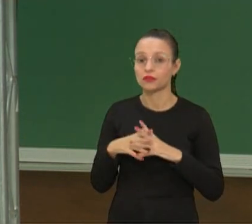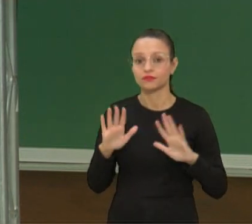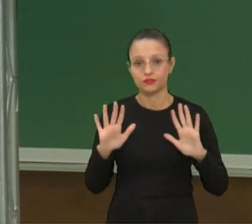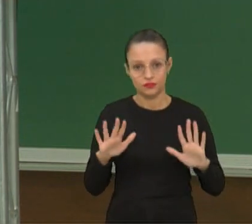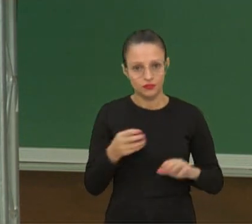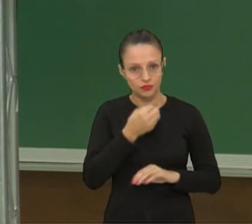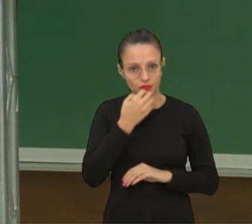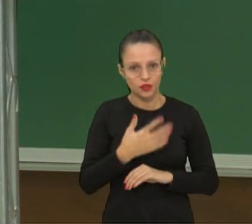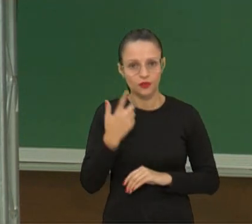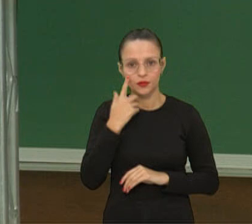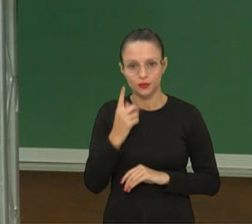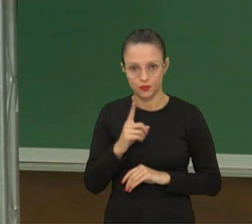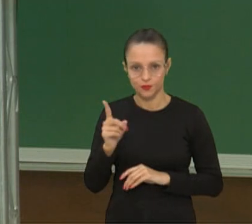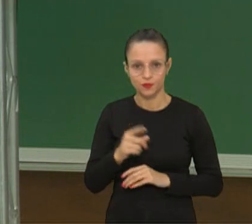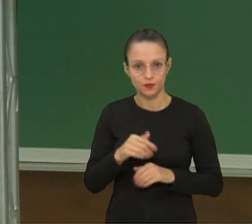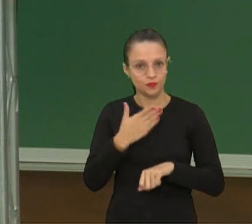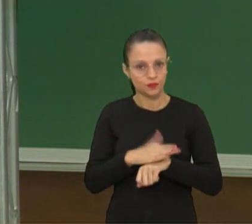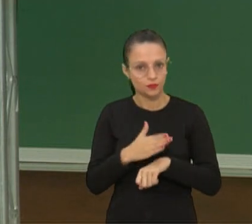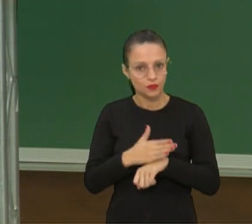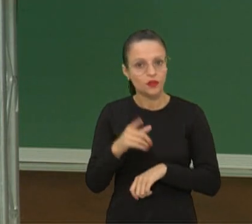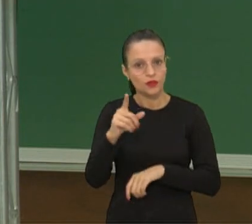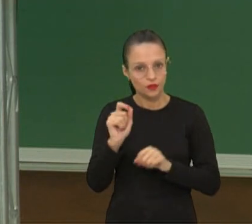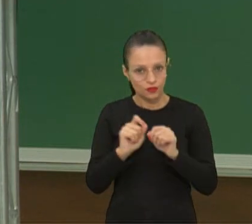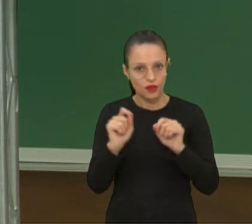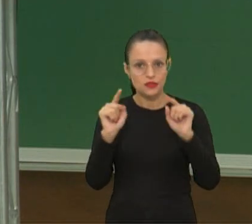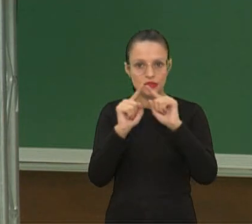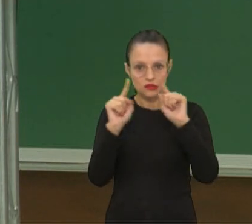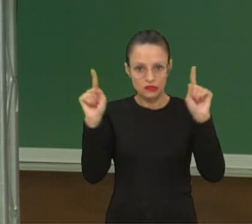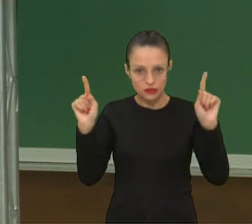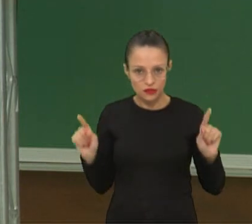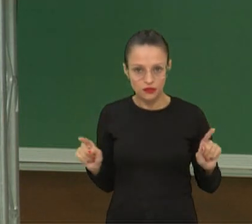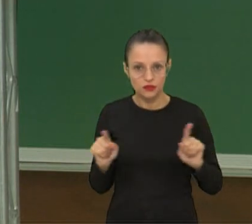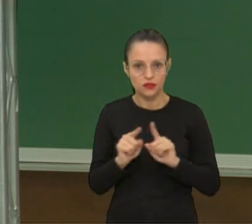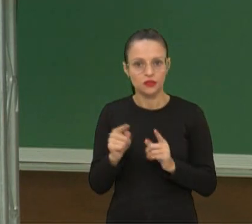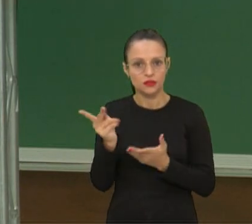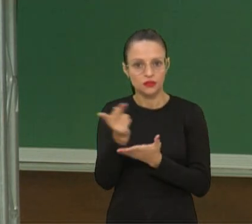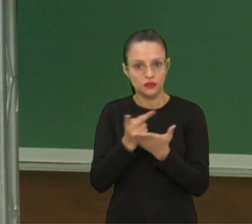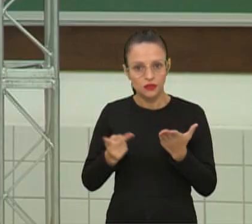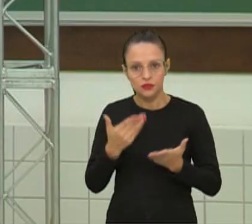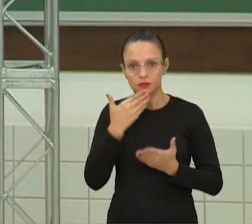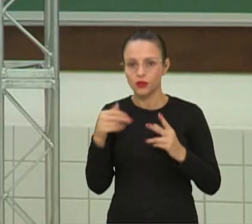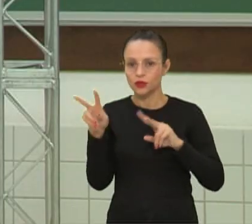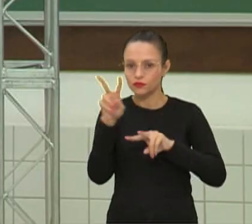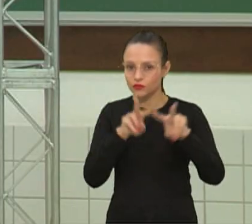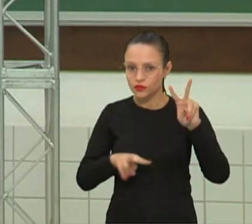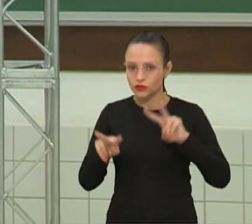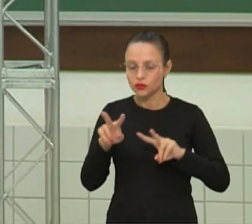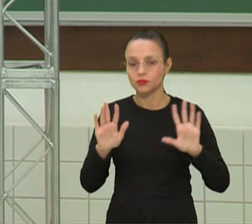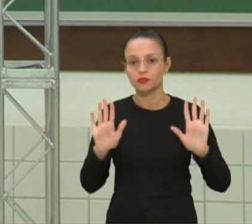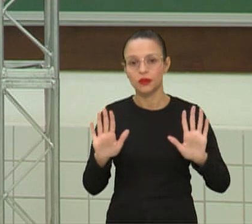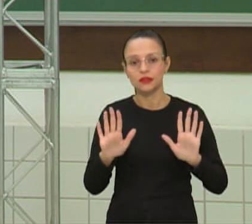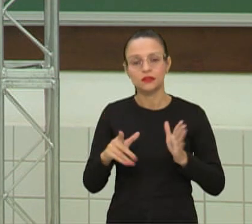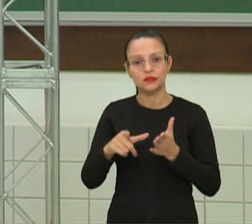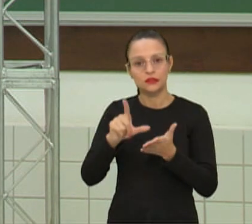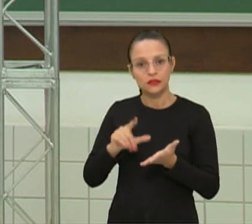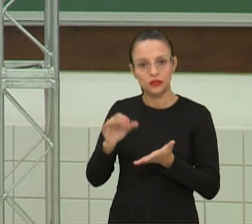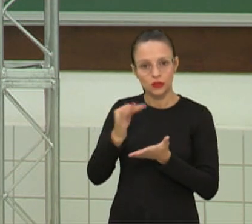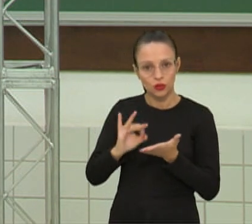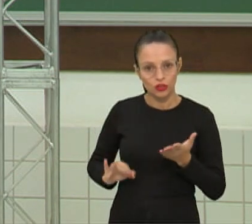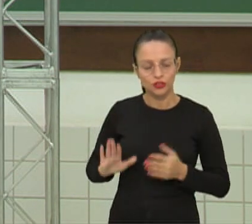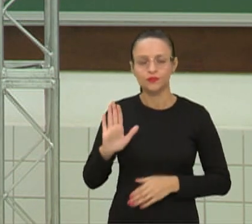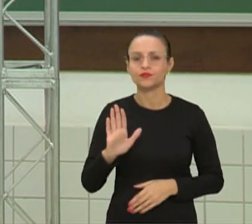tudo bem, vamos lá, vamos fazer. Faça o desenho que você vai conseguir visualizar melhor, tá? Só que antes da gente fazer a correção desse exercício, eu quero te lembrar uma